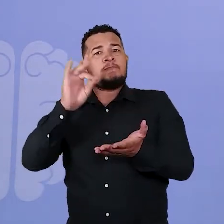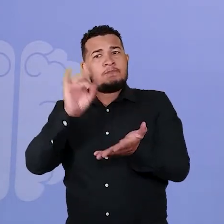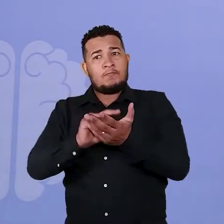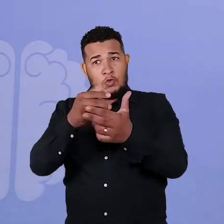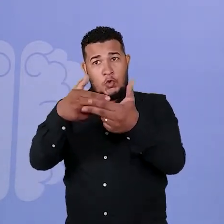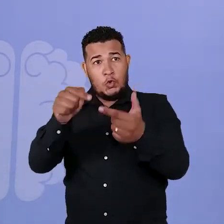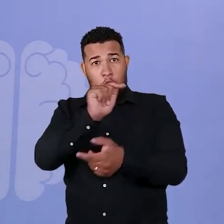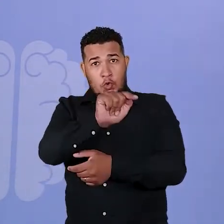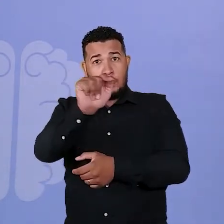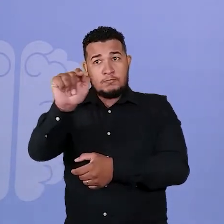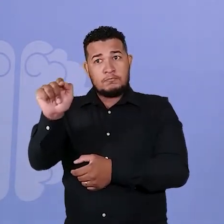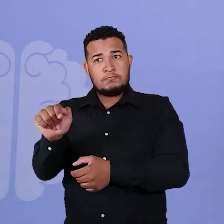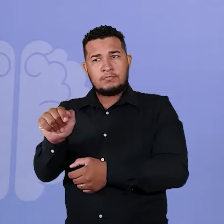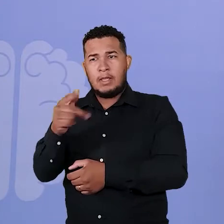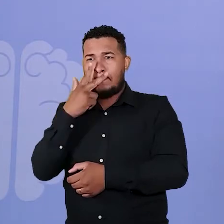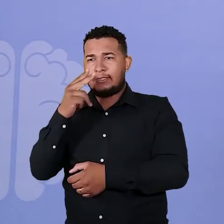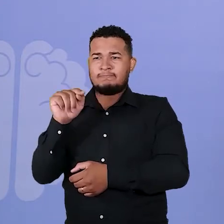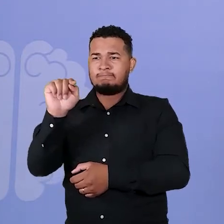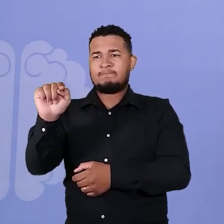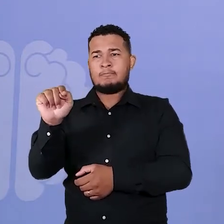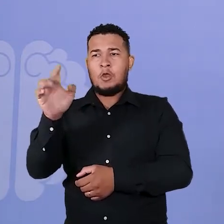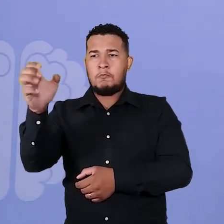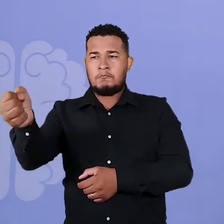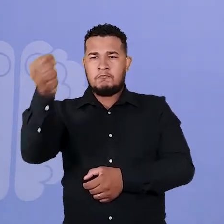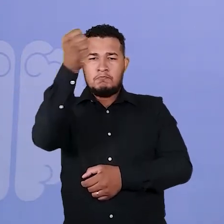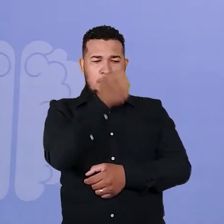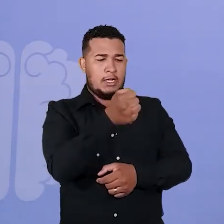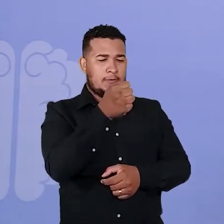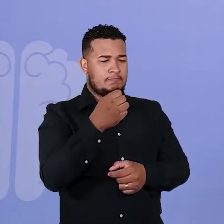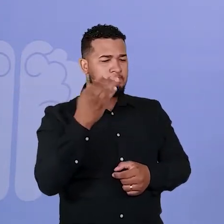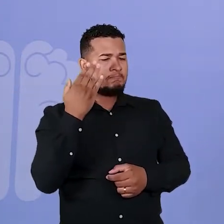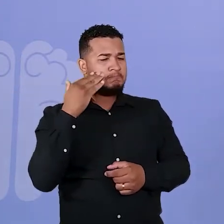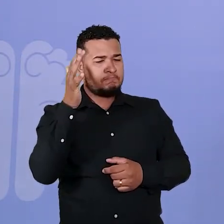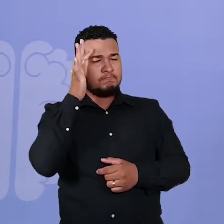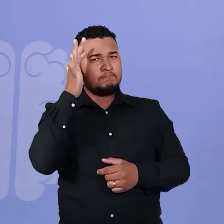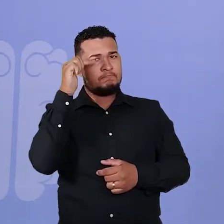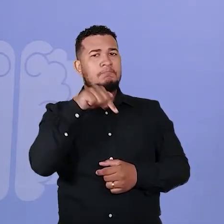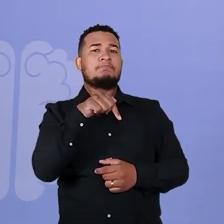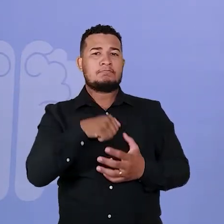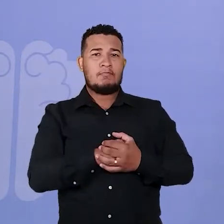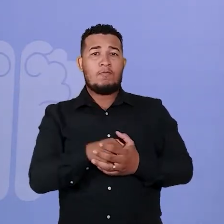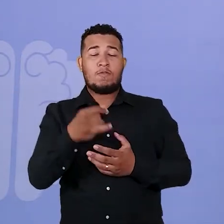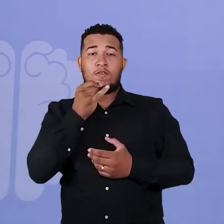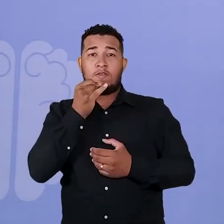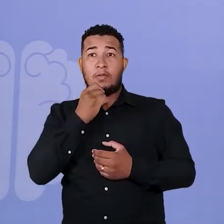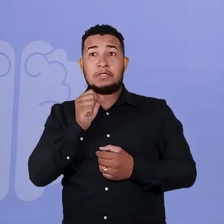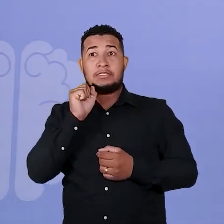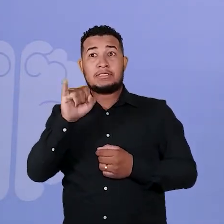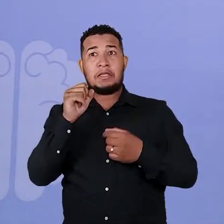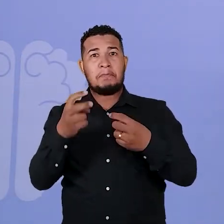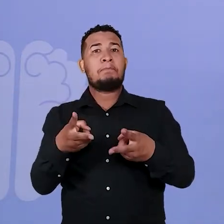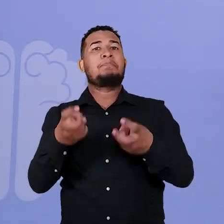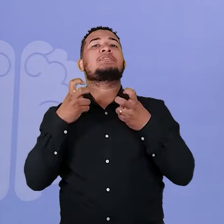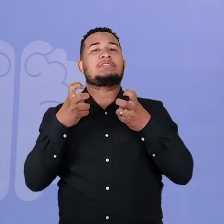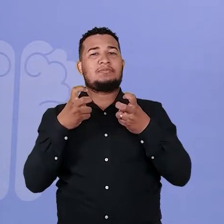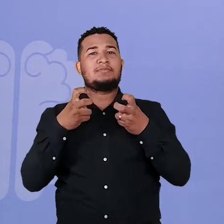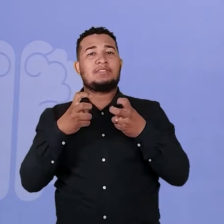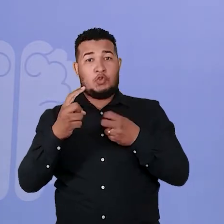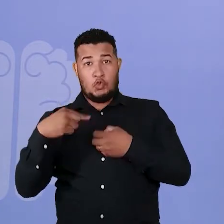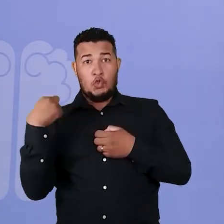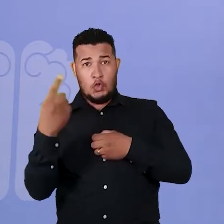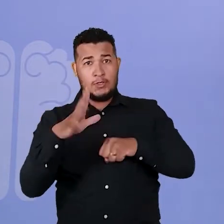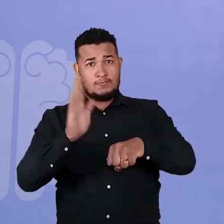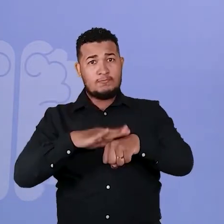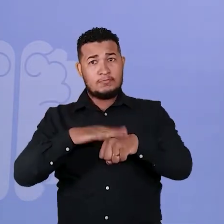a habilidade de pegar essas coisas e retirá-las do lugar comum delas. Pô, se vocês pararem para